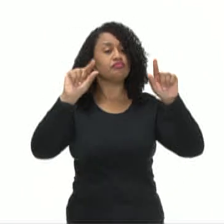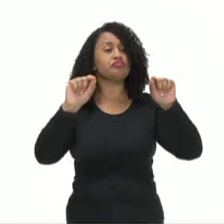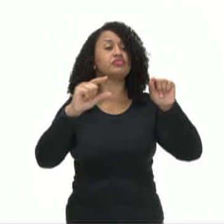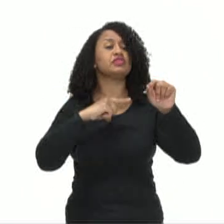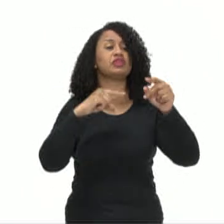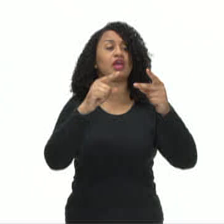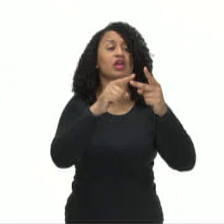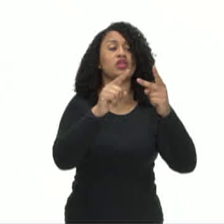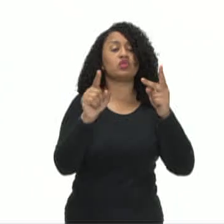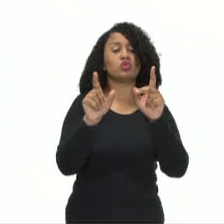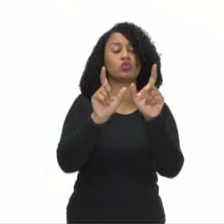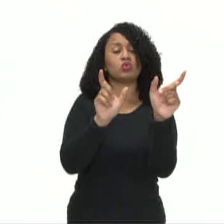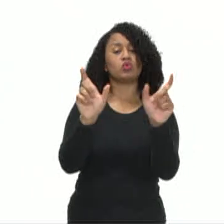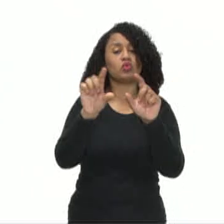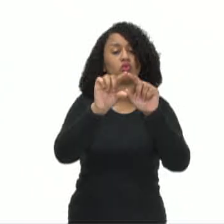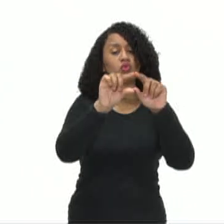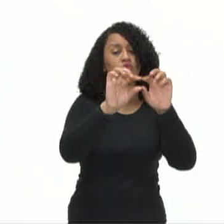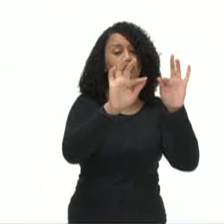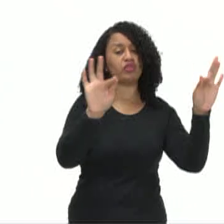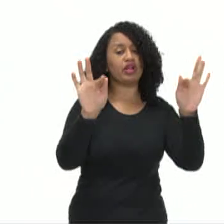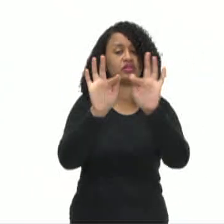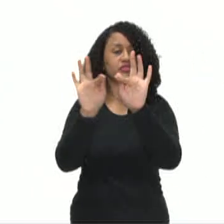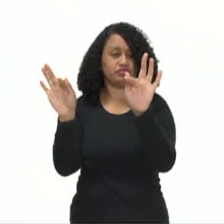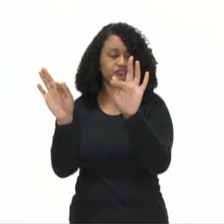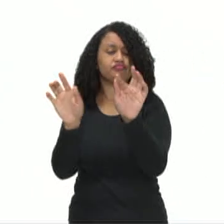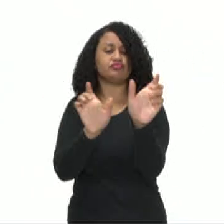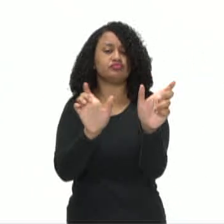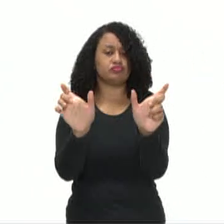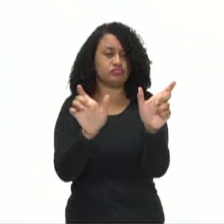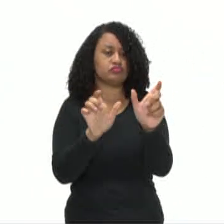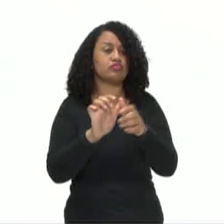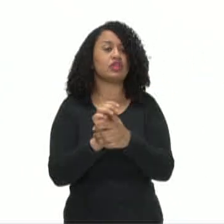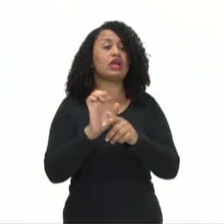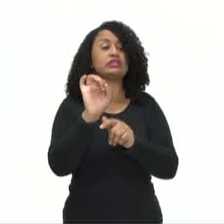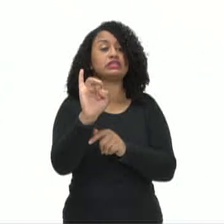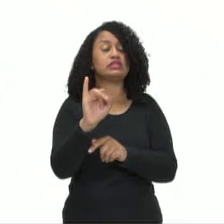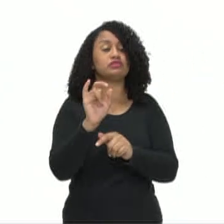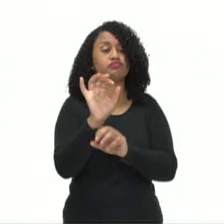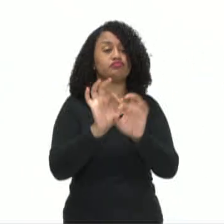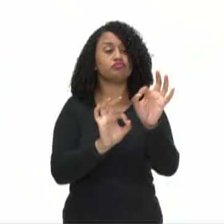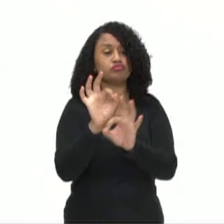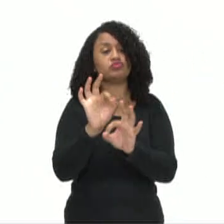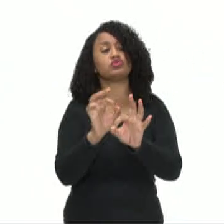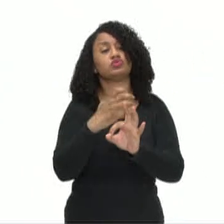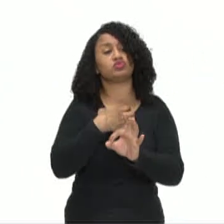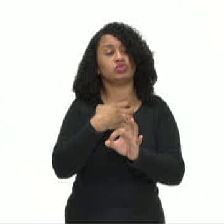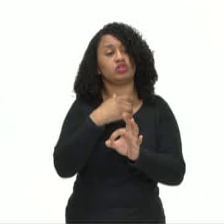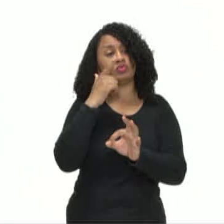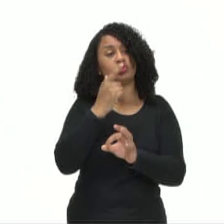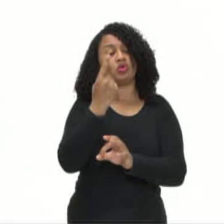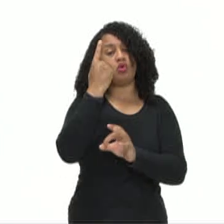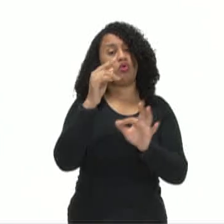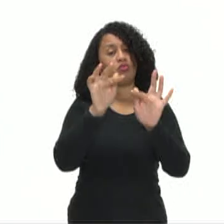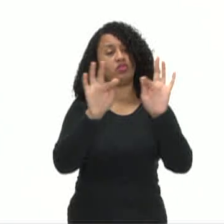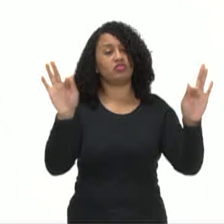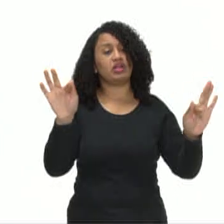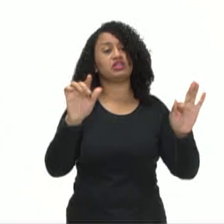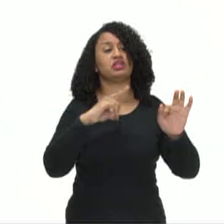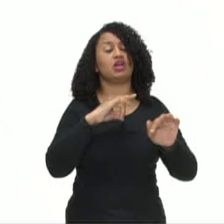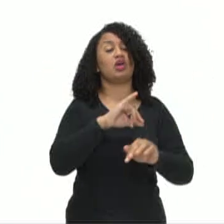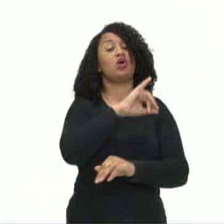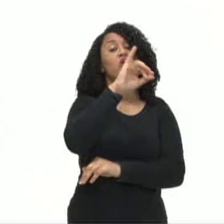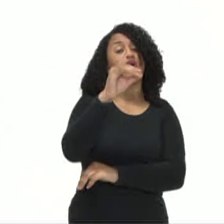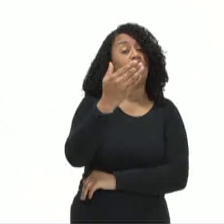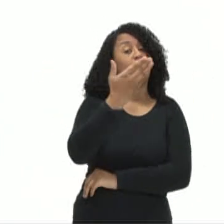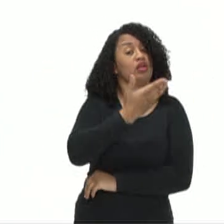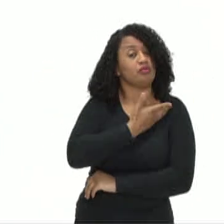por duas frases. Se o reconstruirmos de modo a obter uma só frase, temos